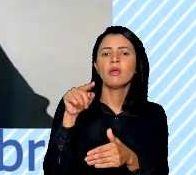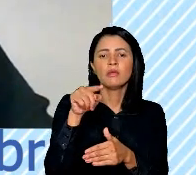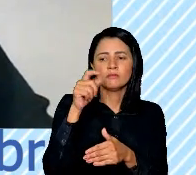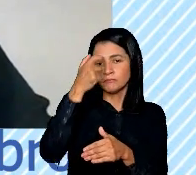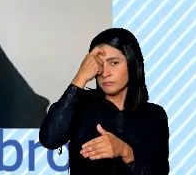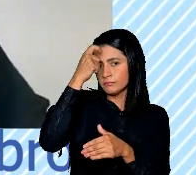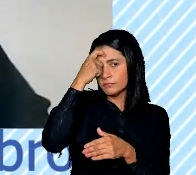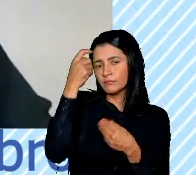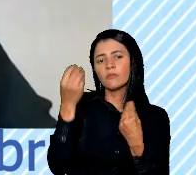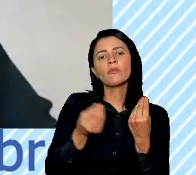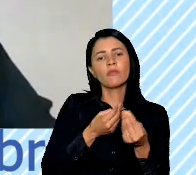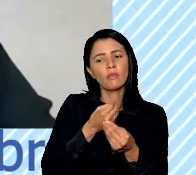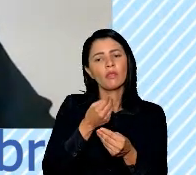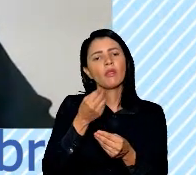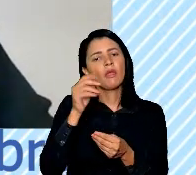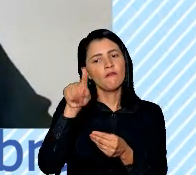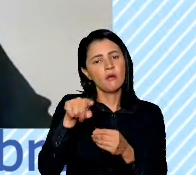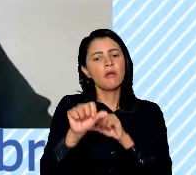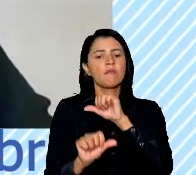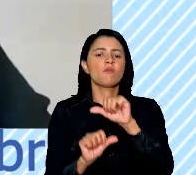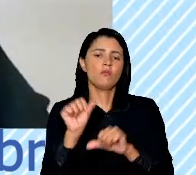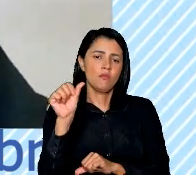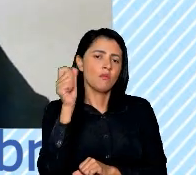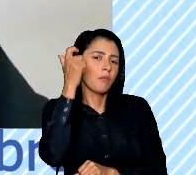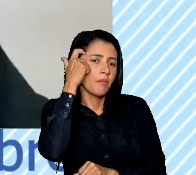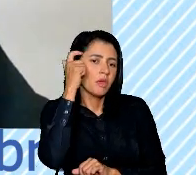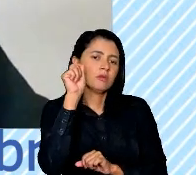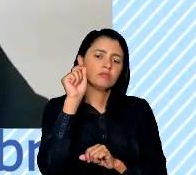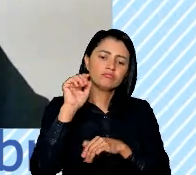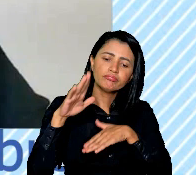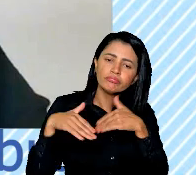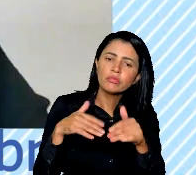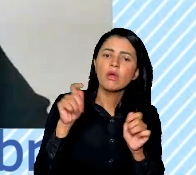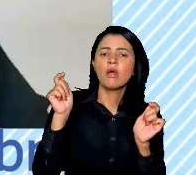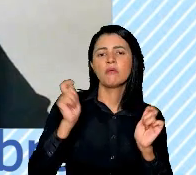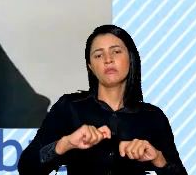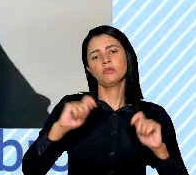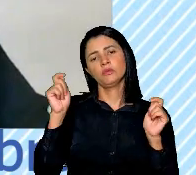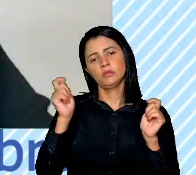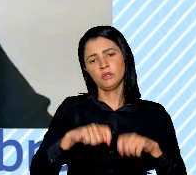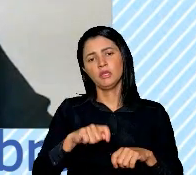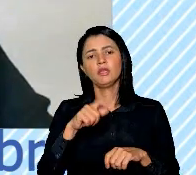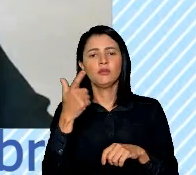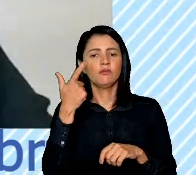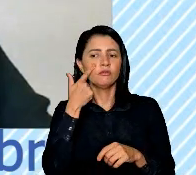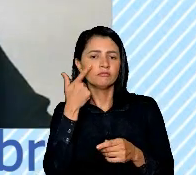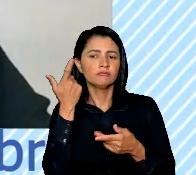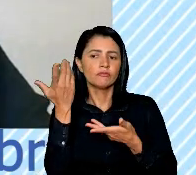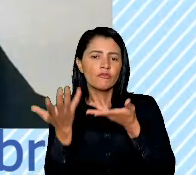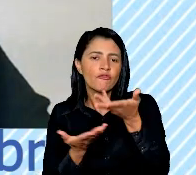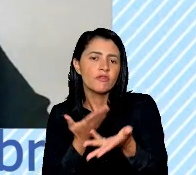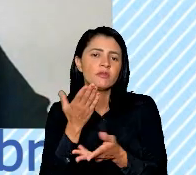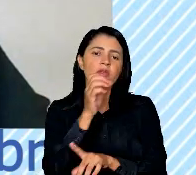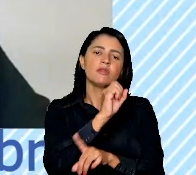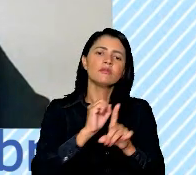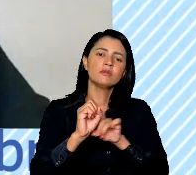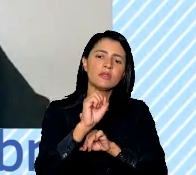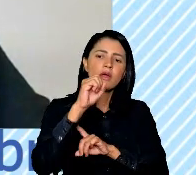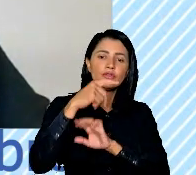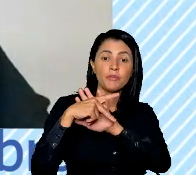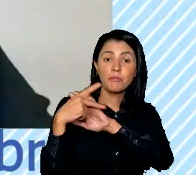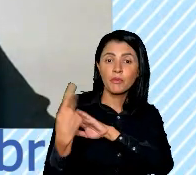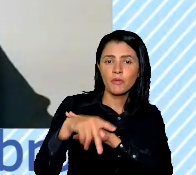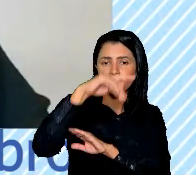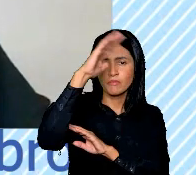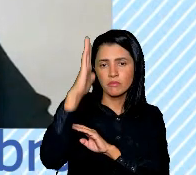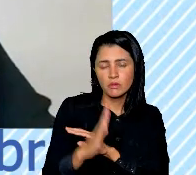mentalidade venha a mudar. Eu penso que, aos poucos, será possível convencer a sociedade brasileira de que